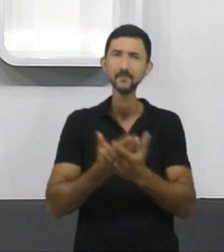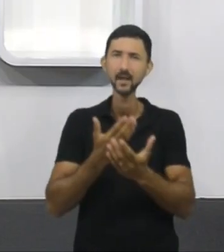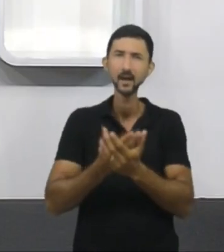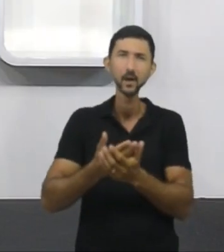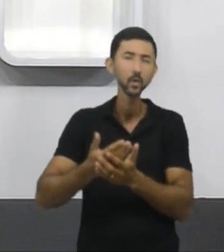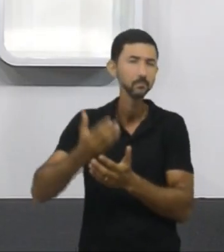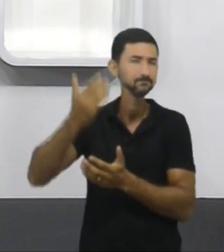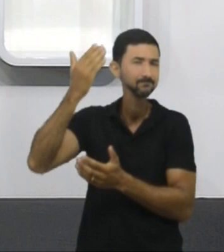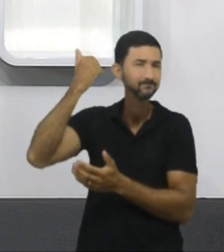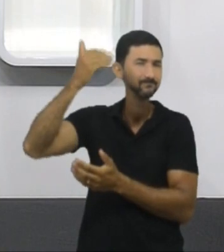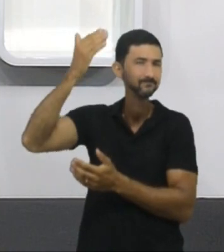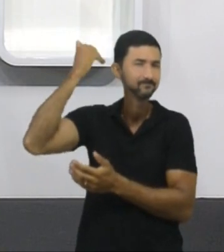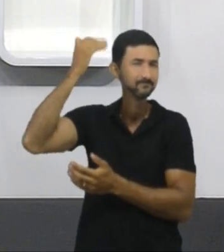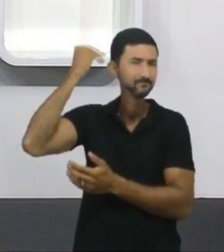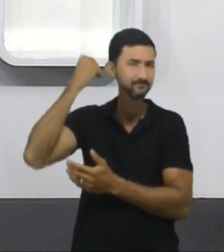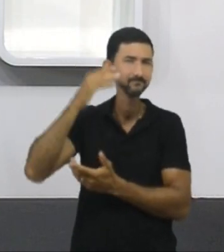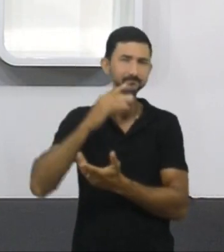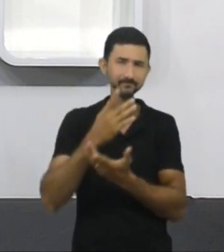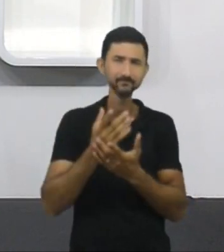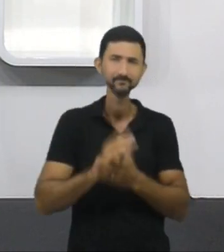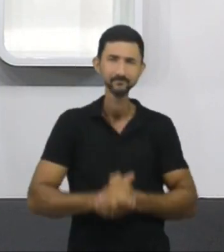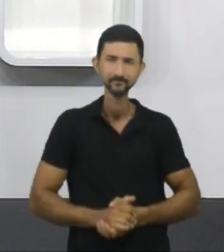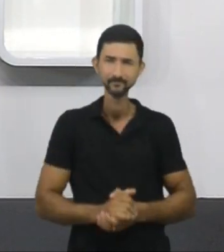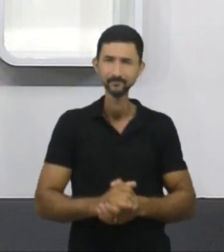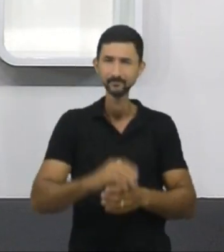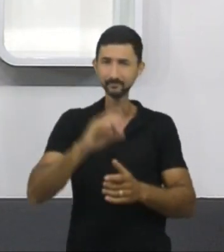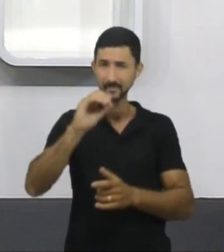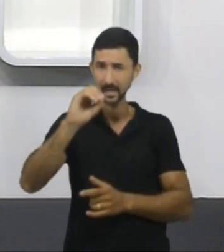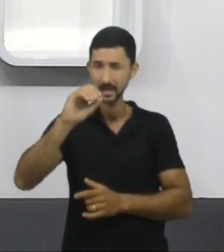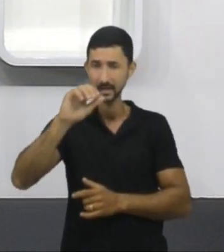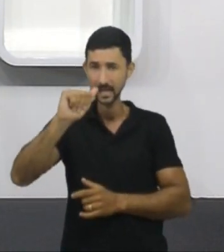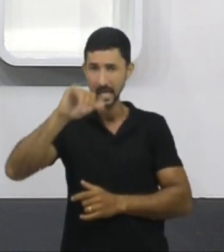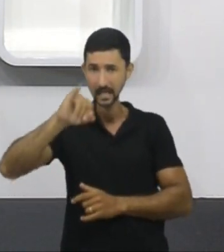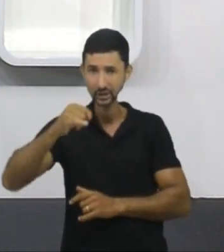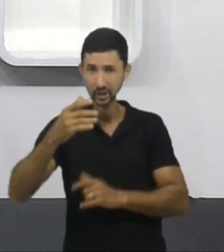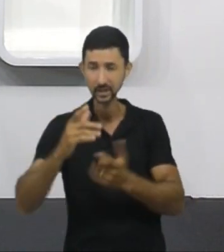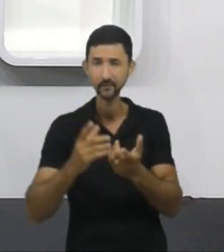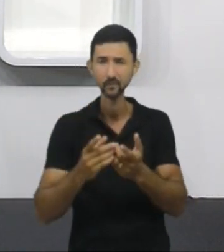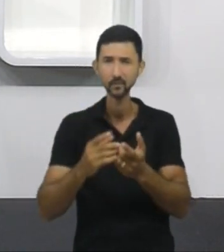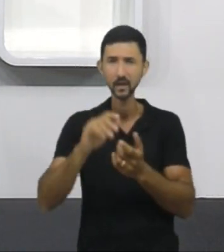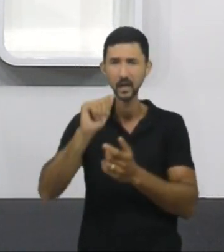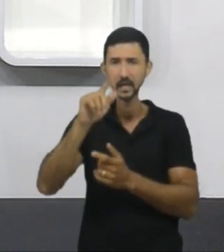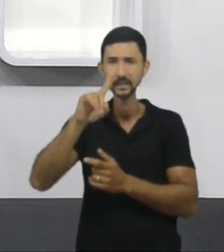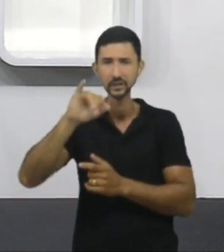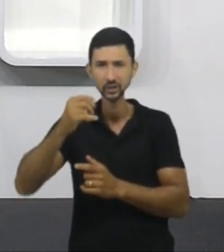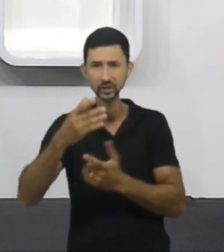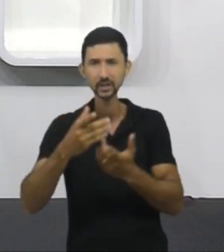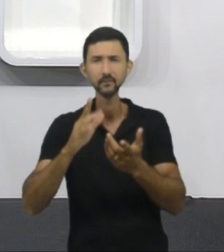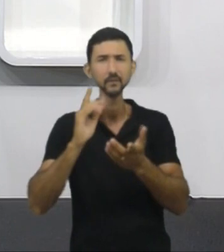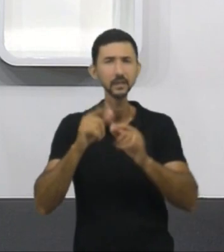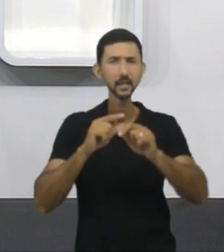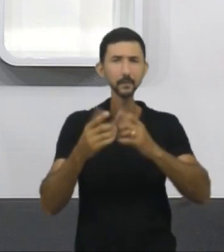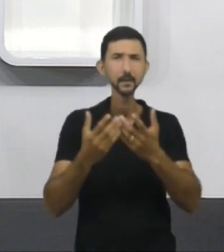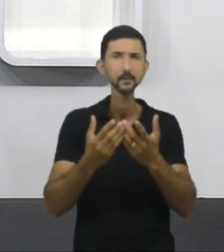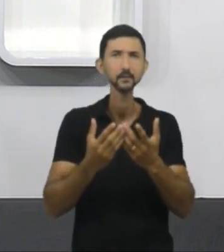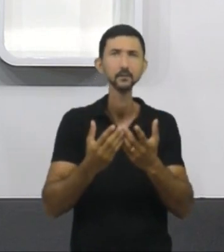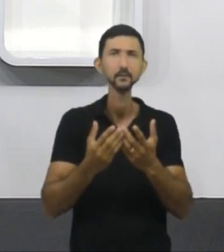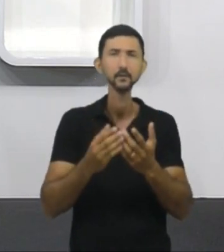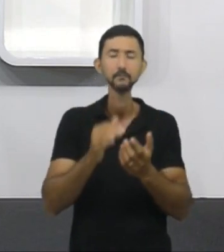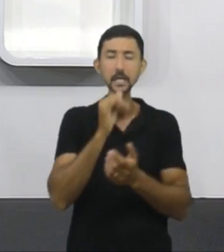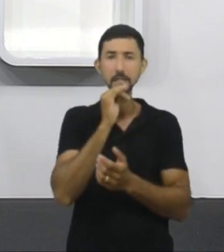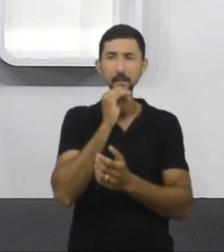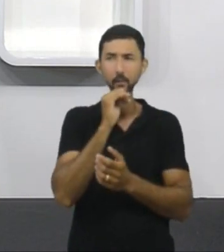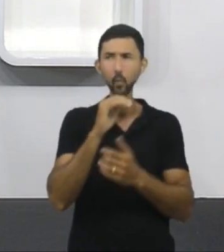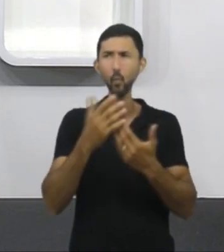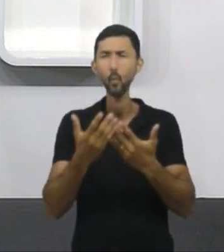aulas a respeito de adjetivos. Lá para trás, quando nós trabalhamos um gênero chamado crônica. Quando